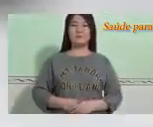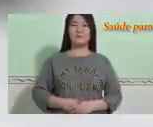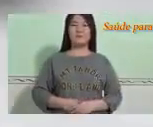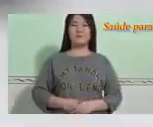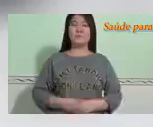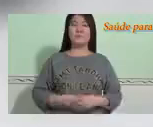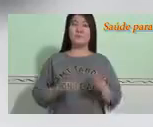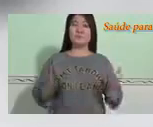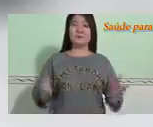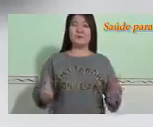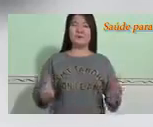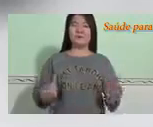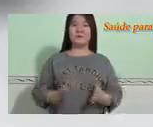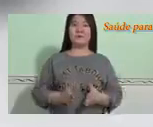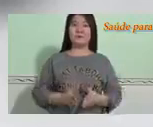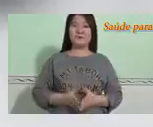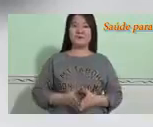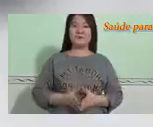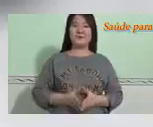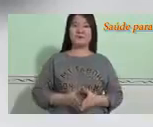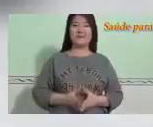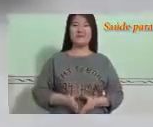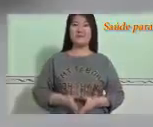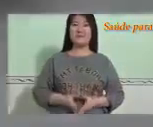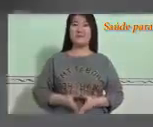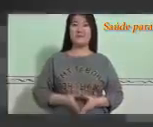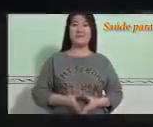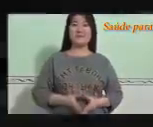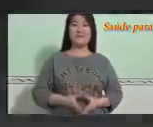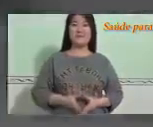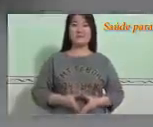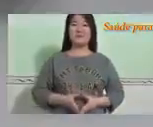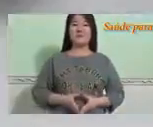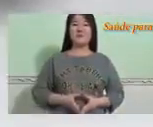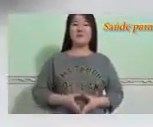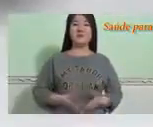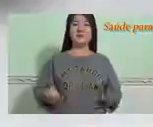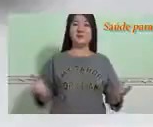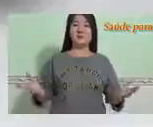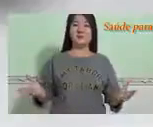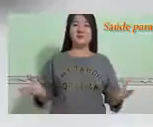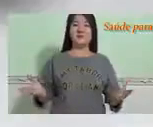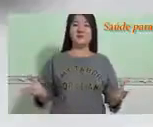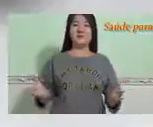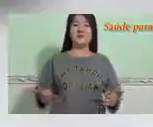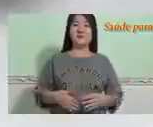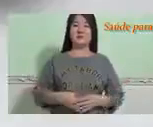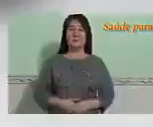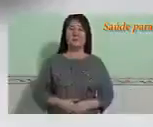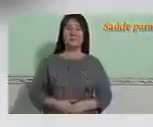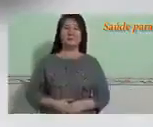A pessoa deve procurar ler algo que traga paz e tranquilidade e evitar livros ou histórias que promovam a tensão e o